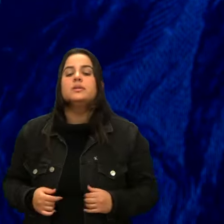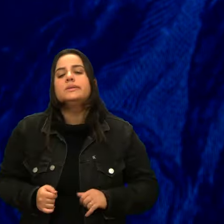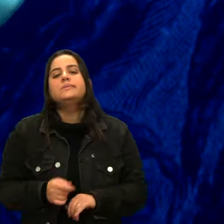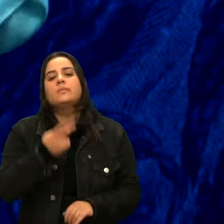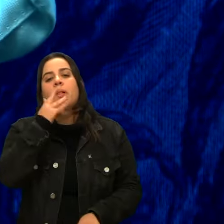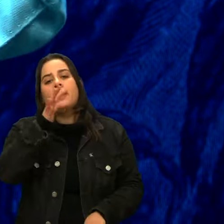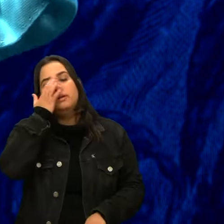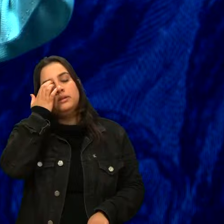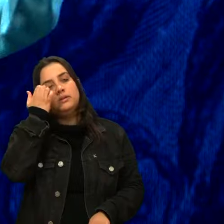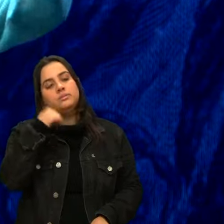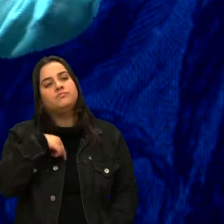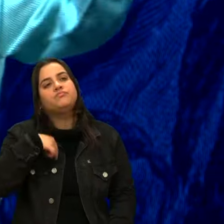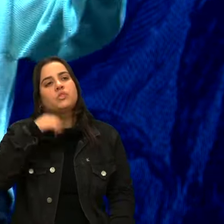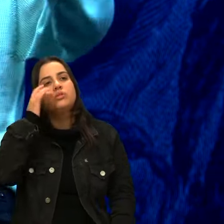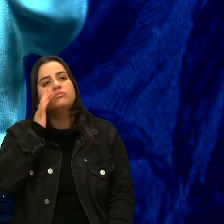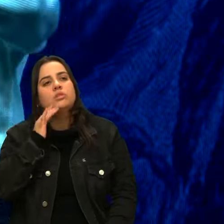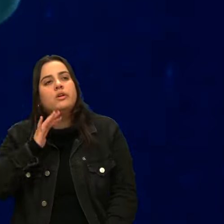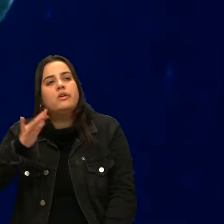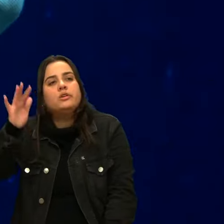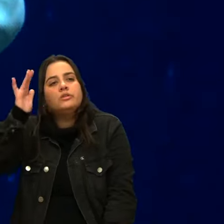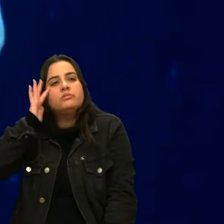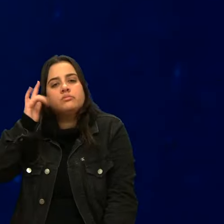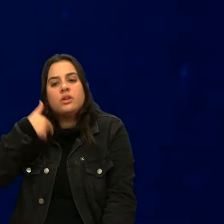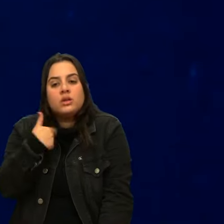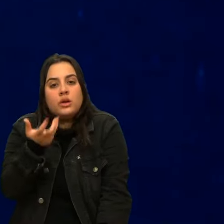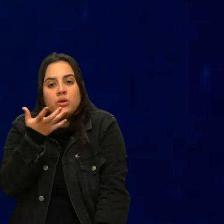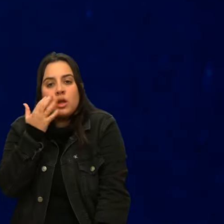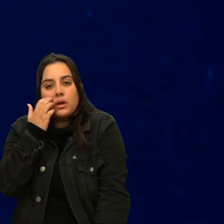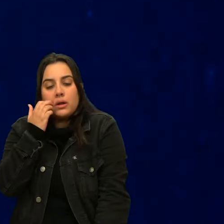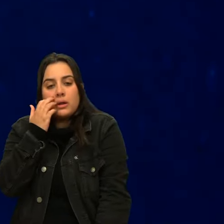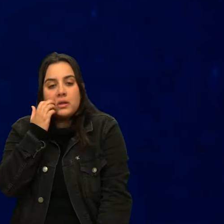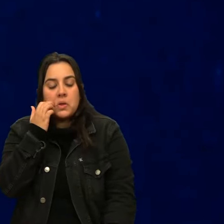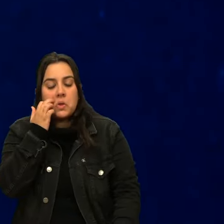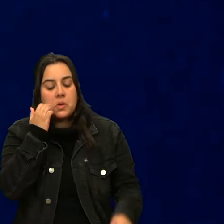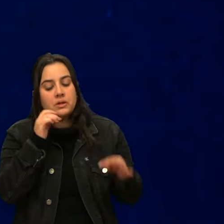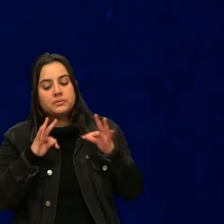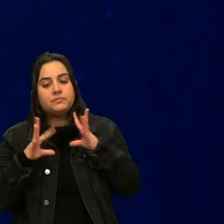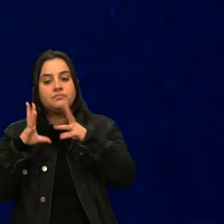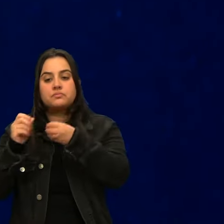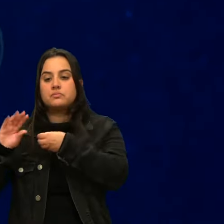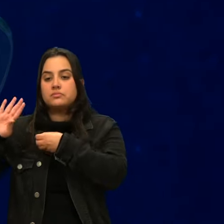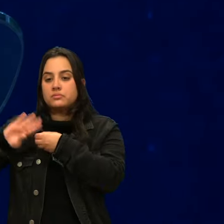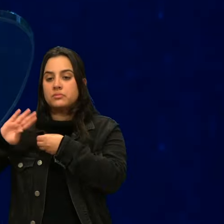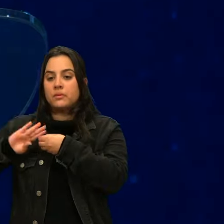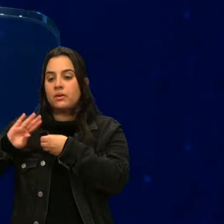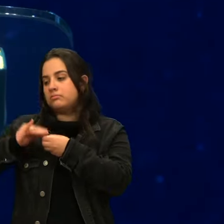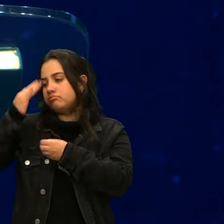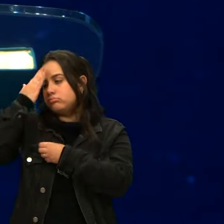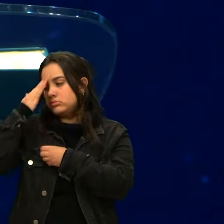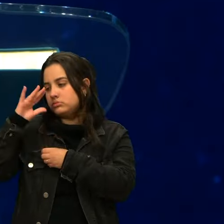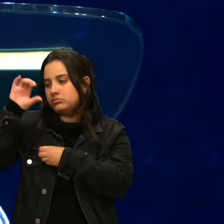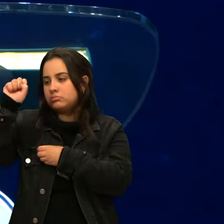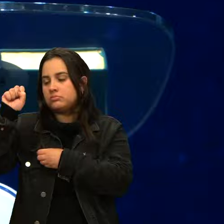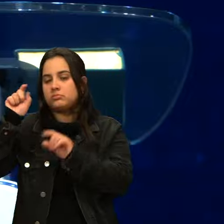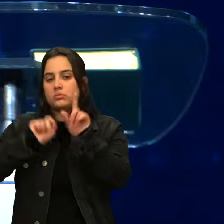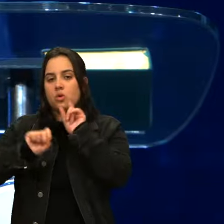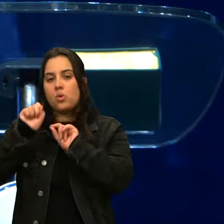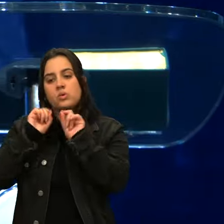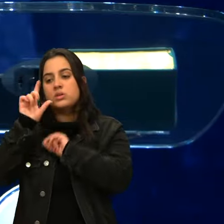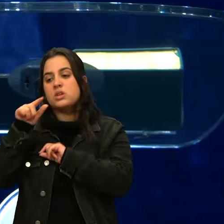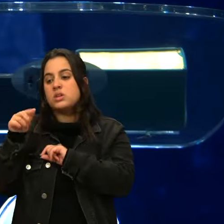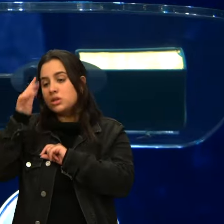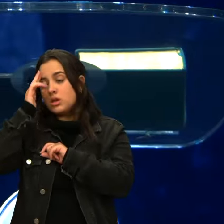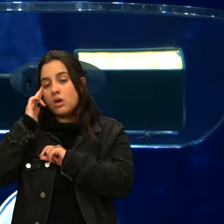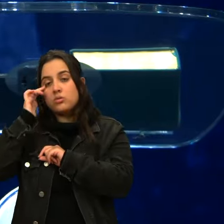que todos os sábios da Babilônia, todas essas pessoas aí que são mais importantes, me digam o que foi o sonho e